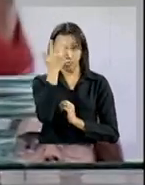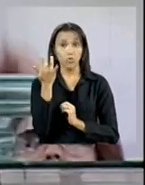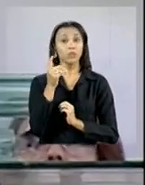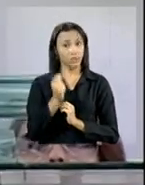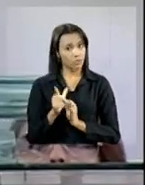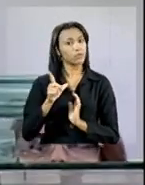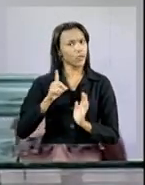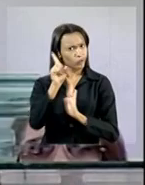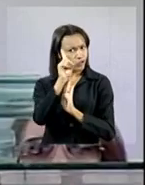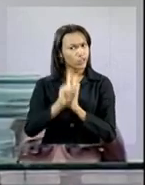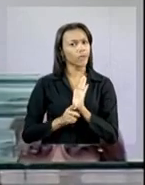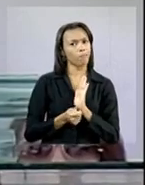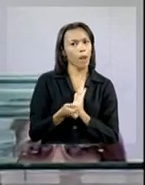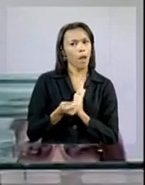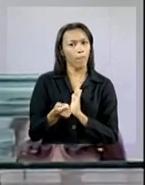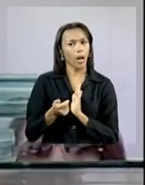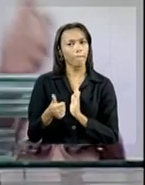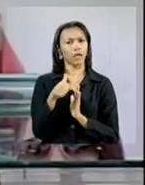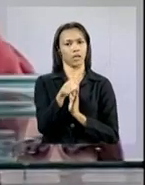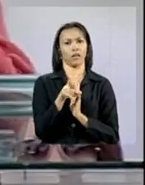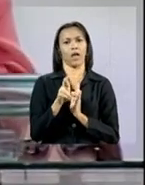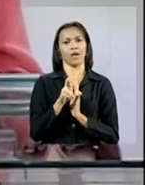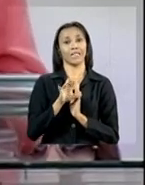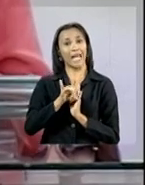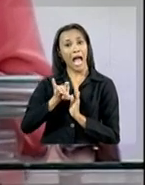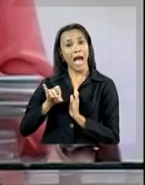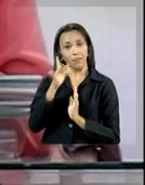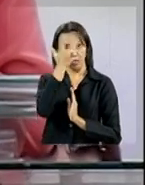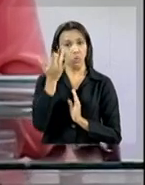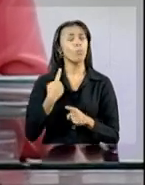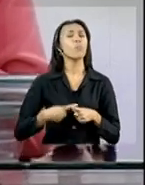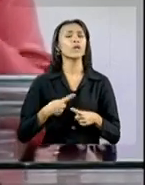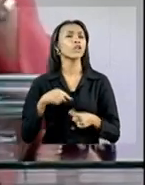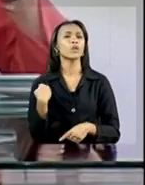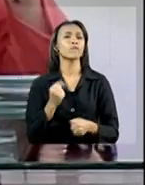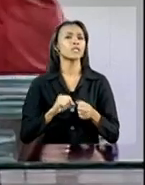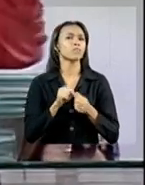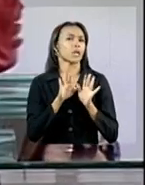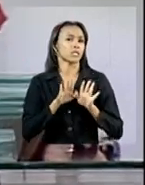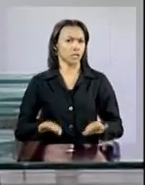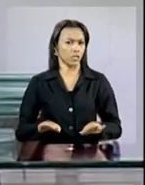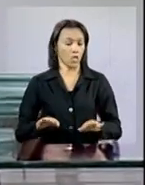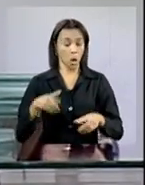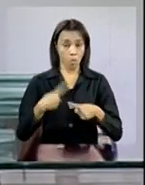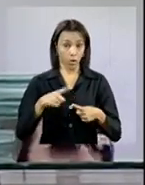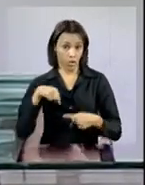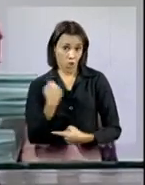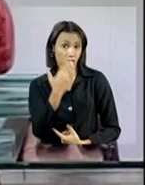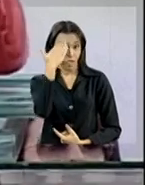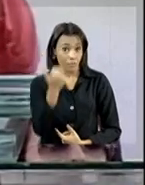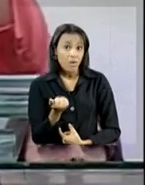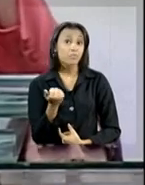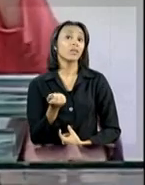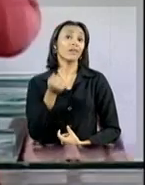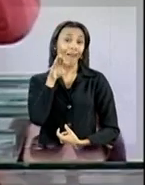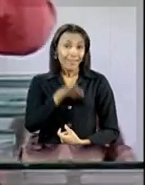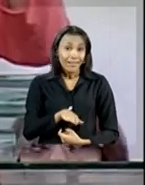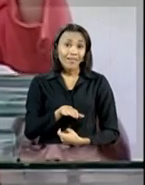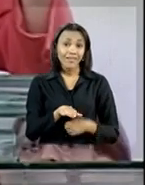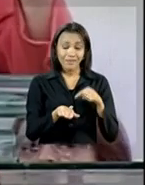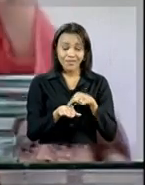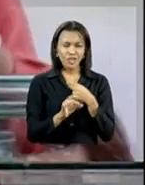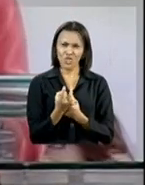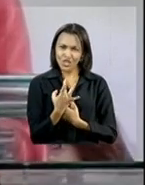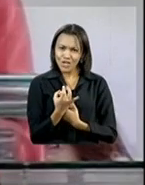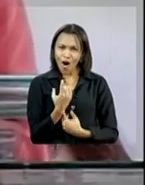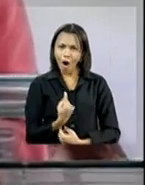direito de receber R 70 por que que nós fizemos isso porque nós sabemos que a criança não sai